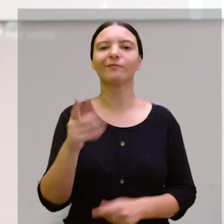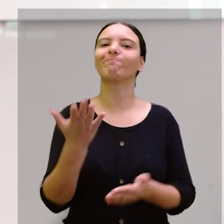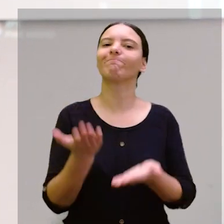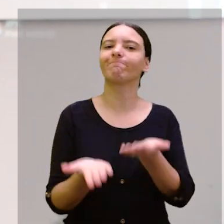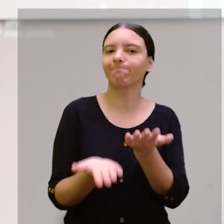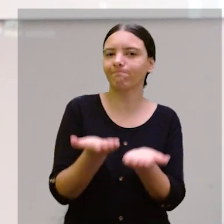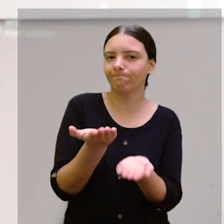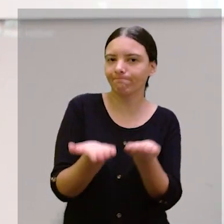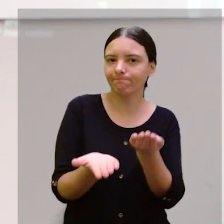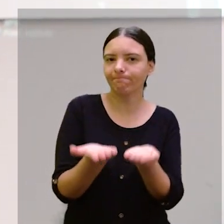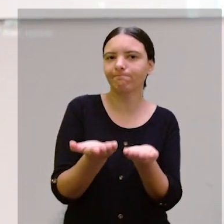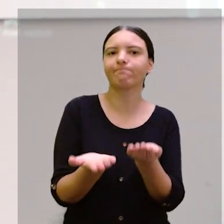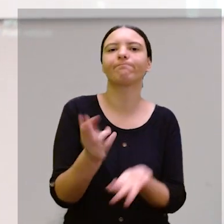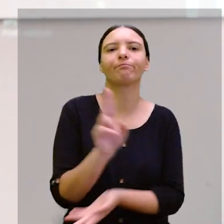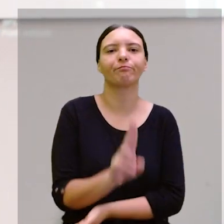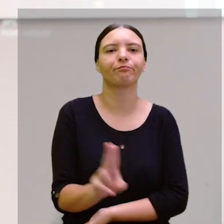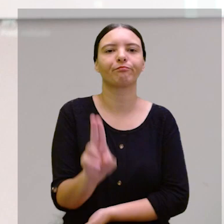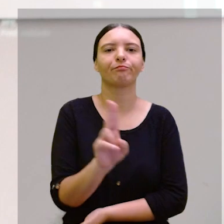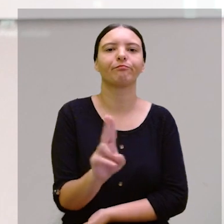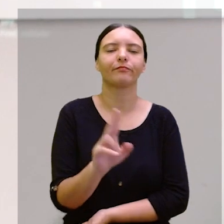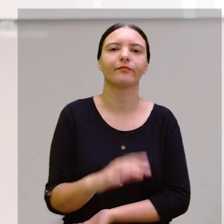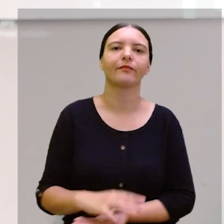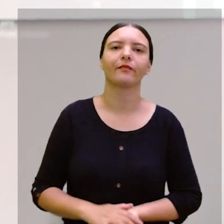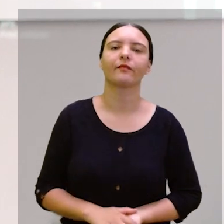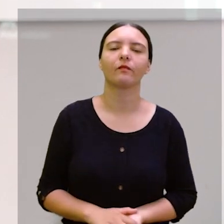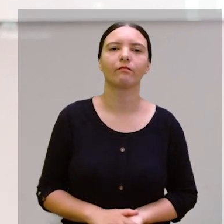equilíbrio. É